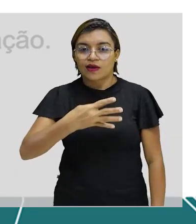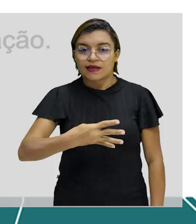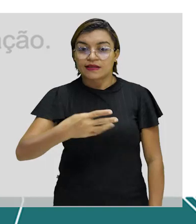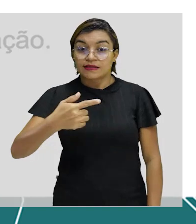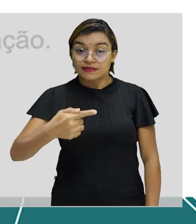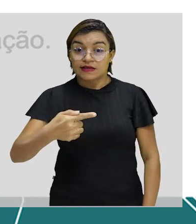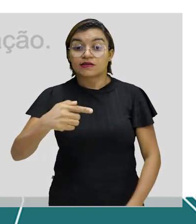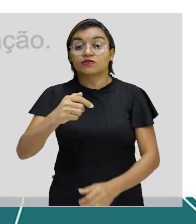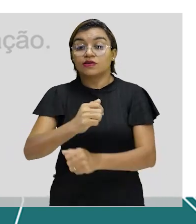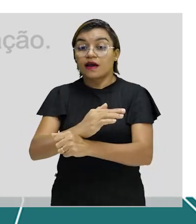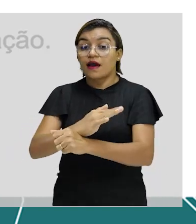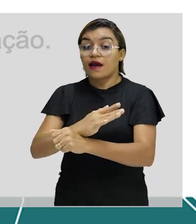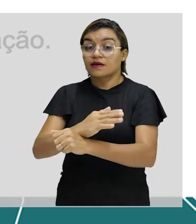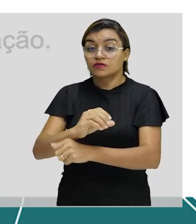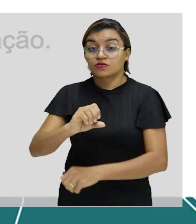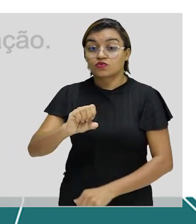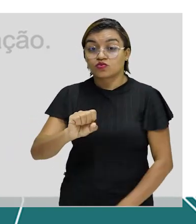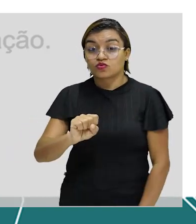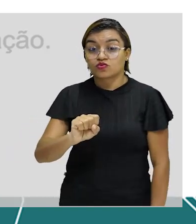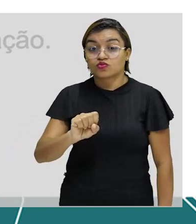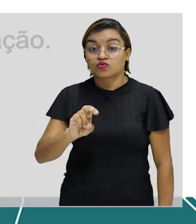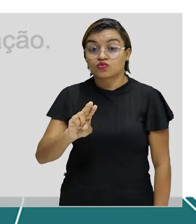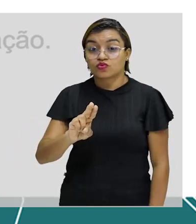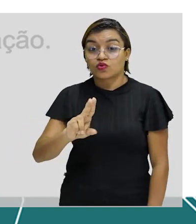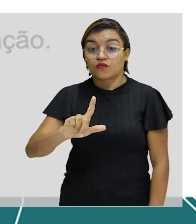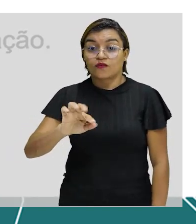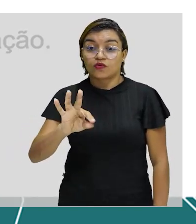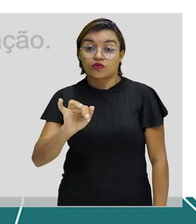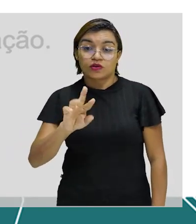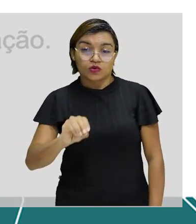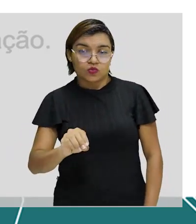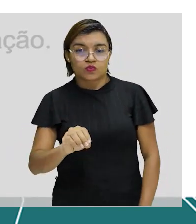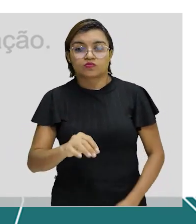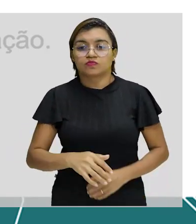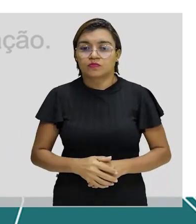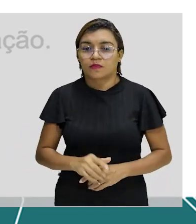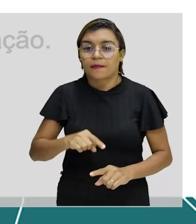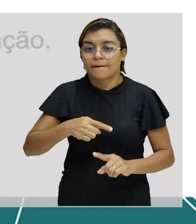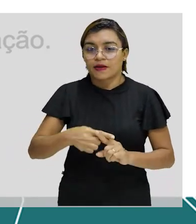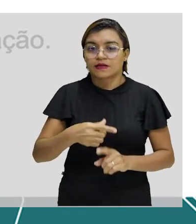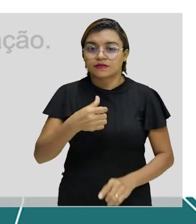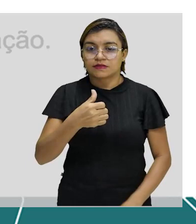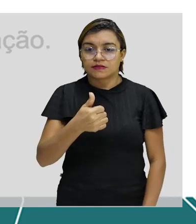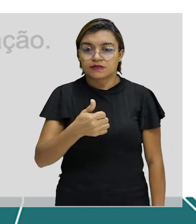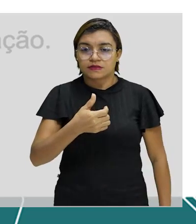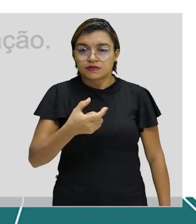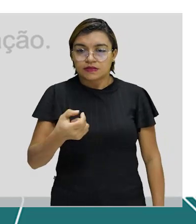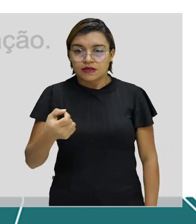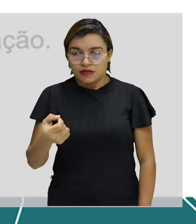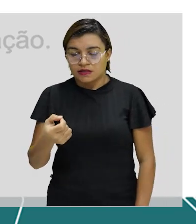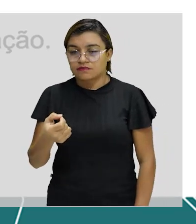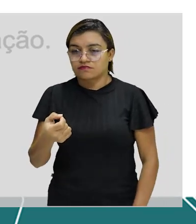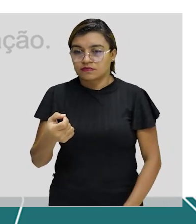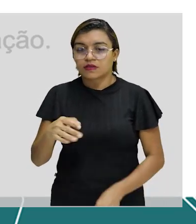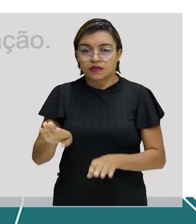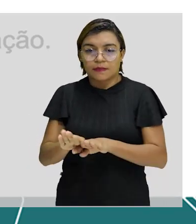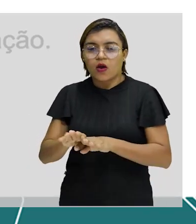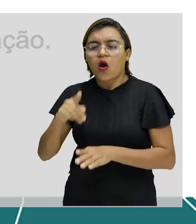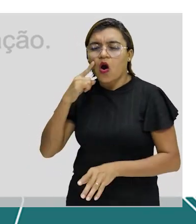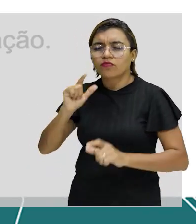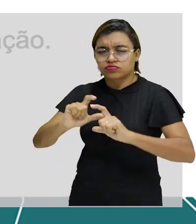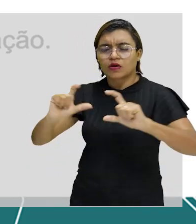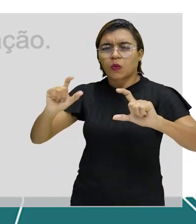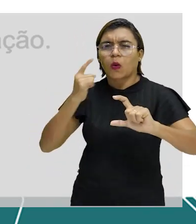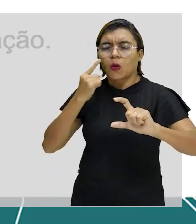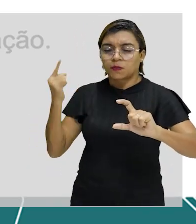para que reajam segundo a equação. Nós temos aqui a equação dessa